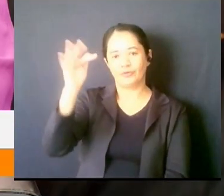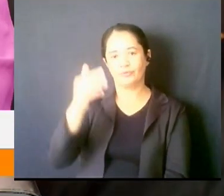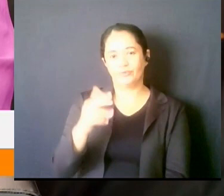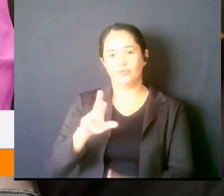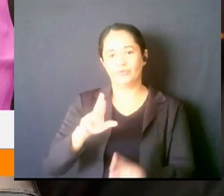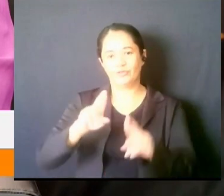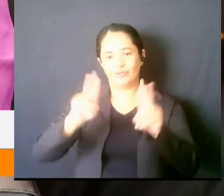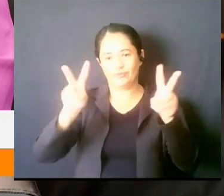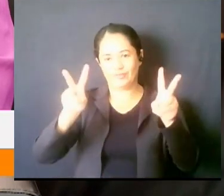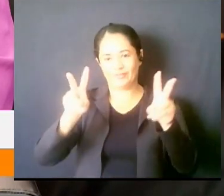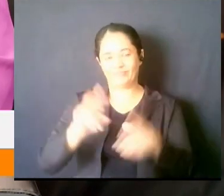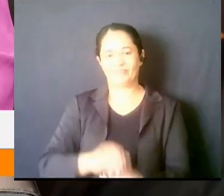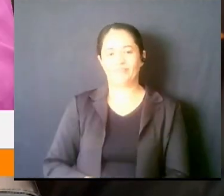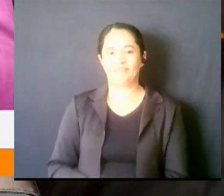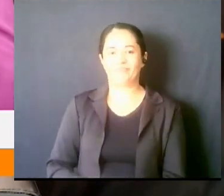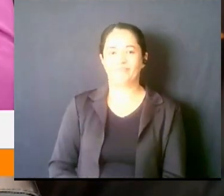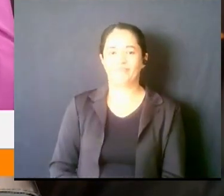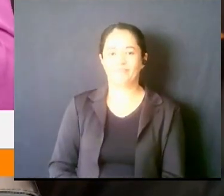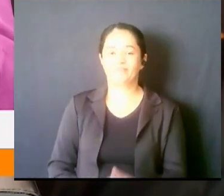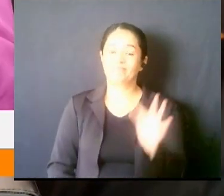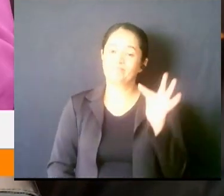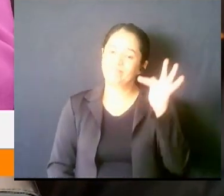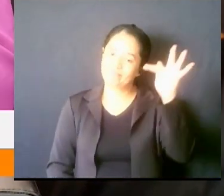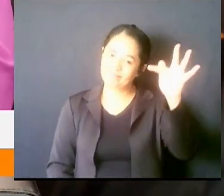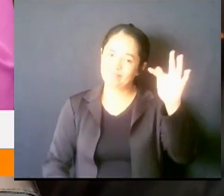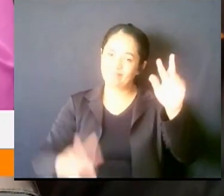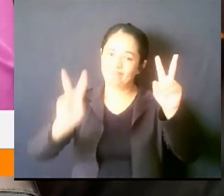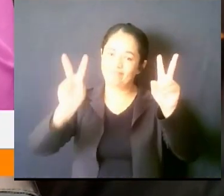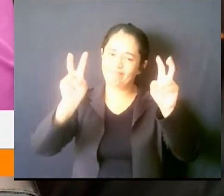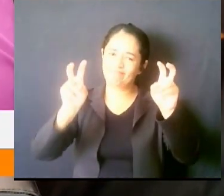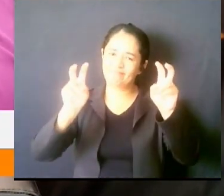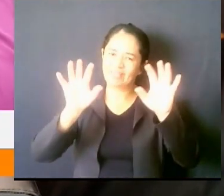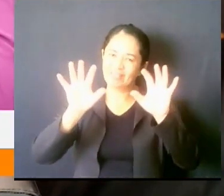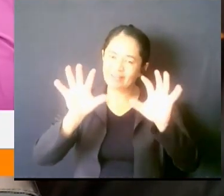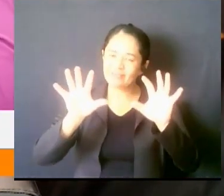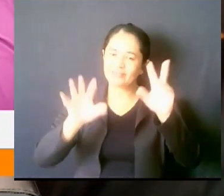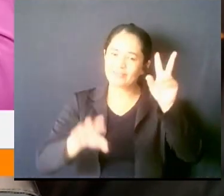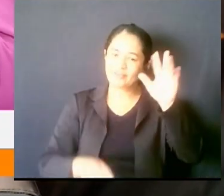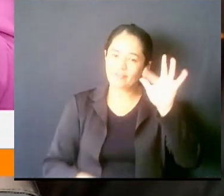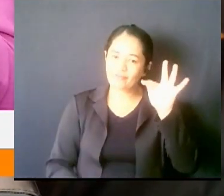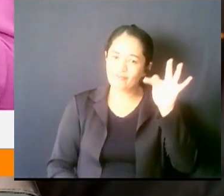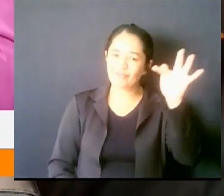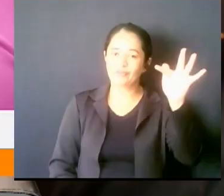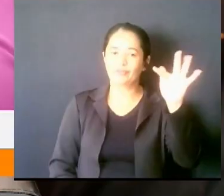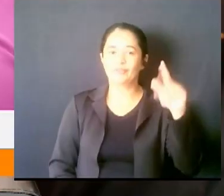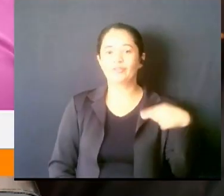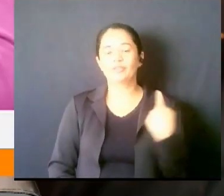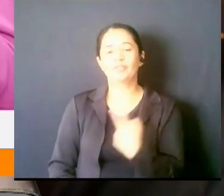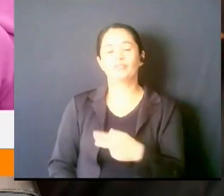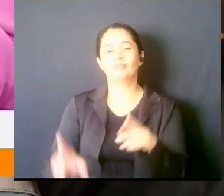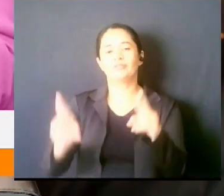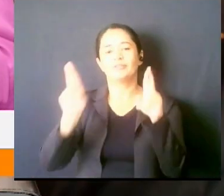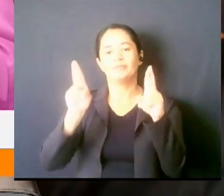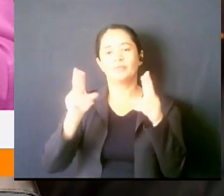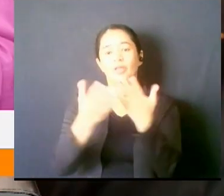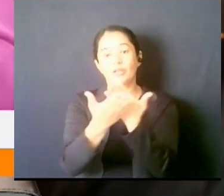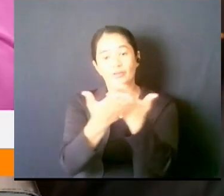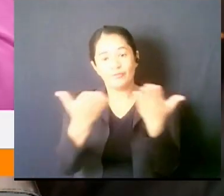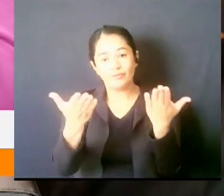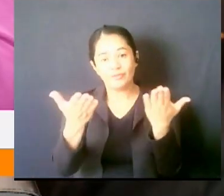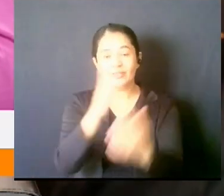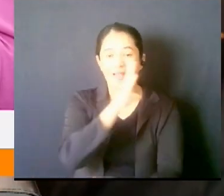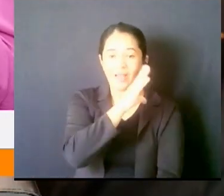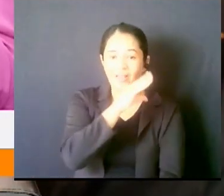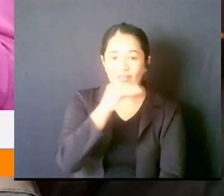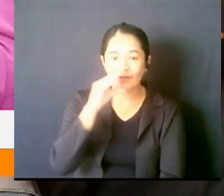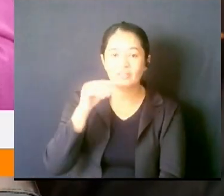sobre esse futuro que a gente espera que você que é adolescente, você que é mãe,